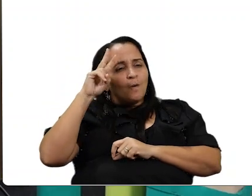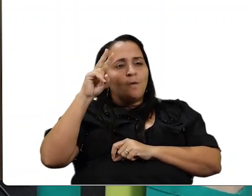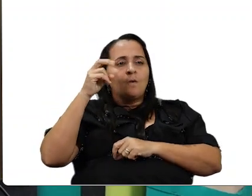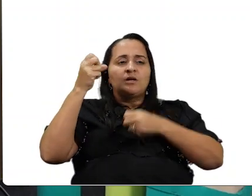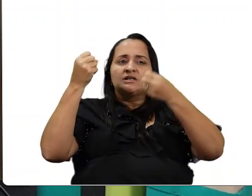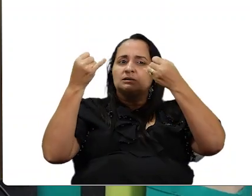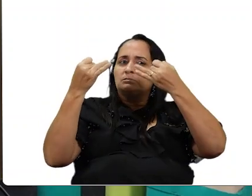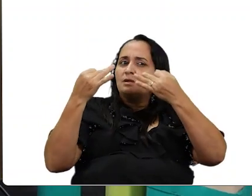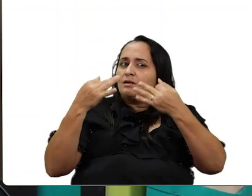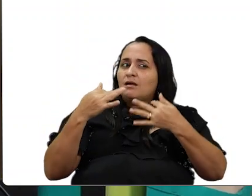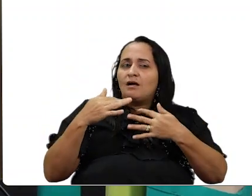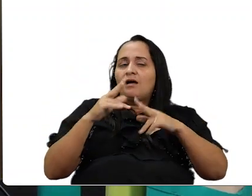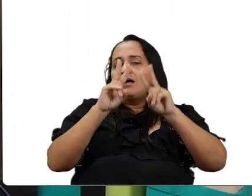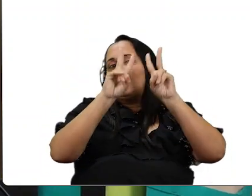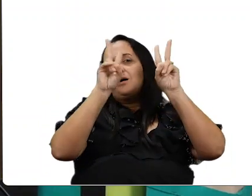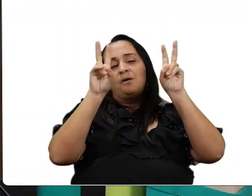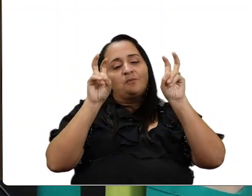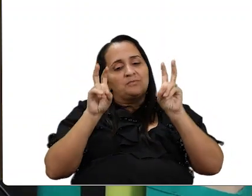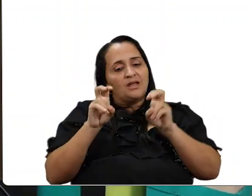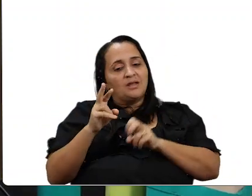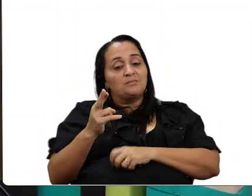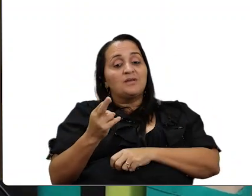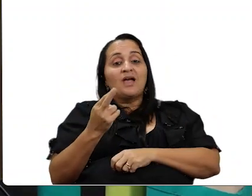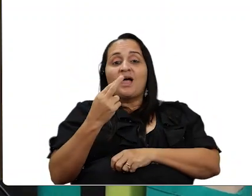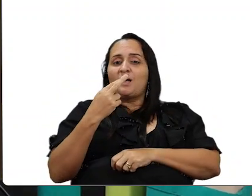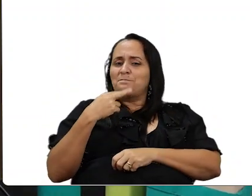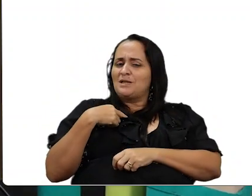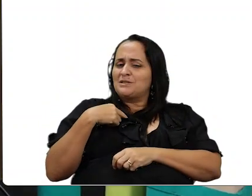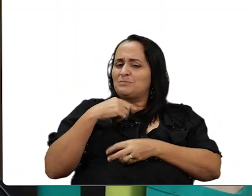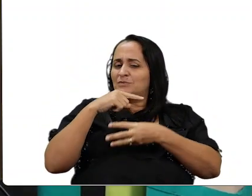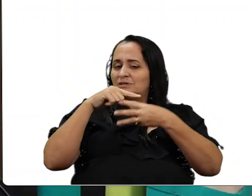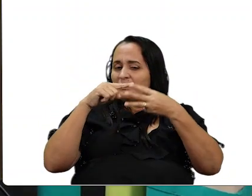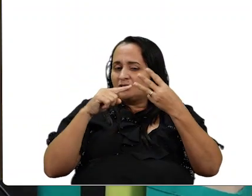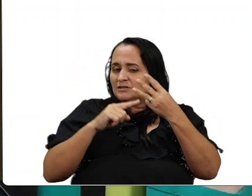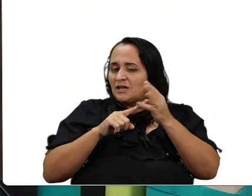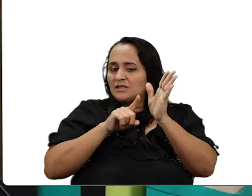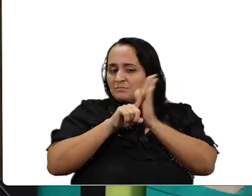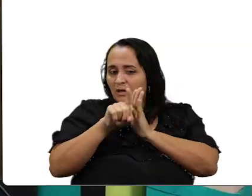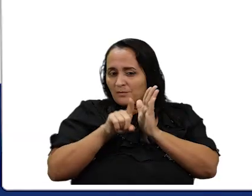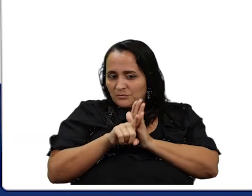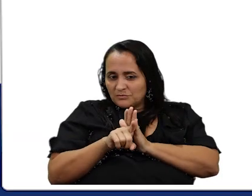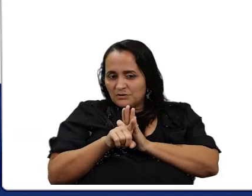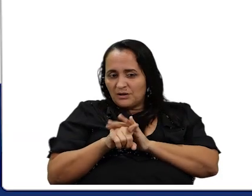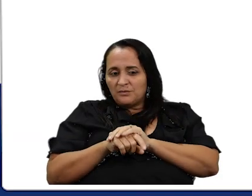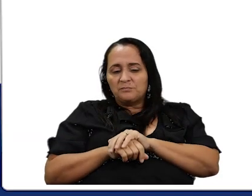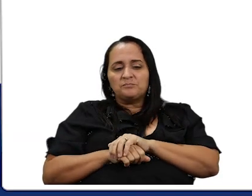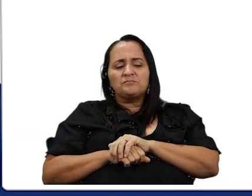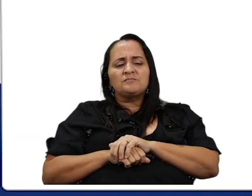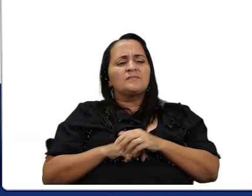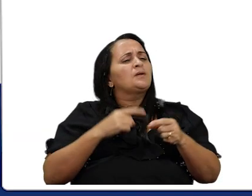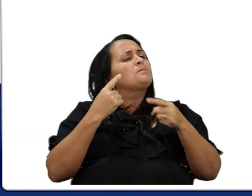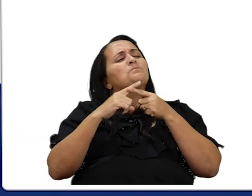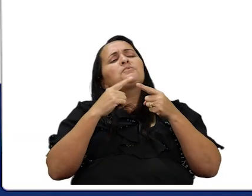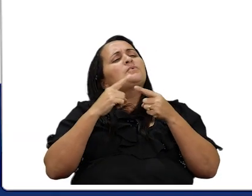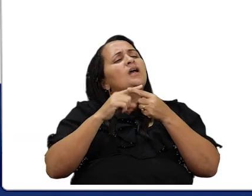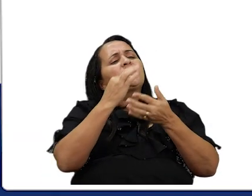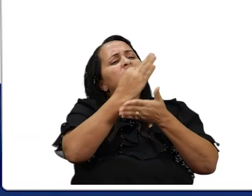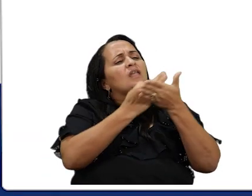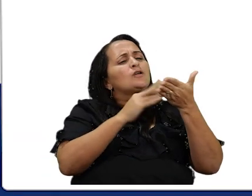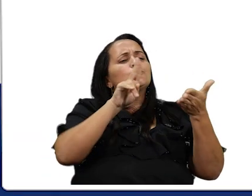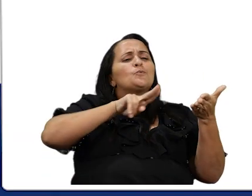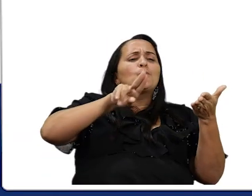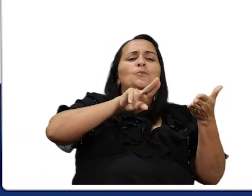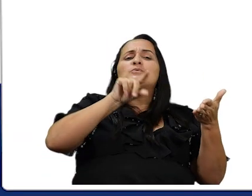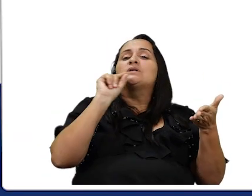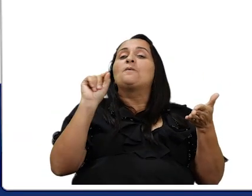e possa responder para mim as minhas 3 perguntinhas favoritas. Para que serve esse